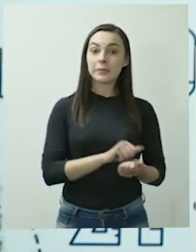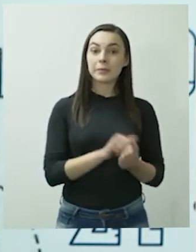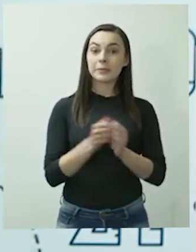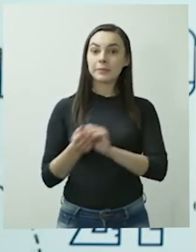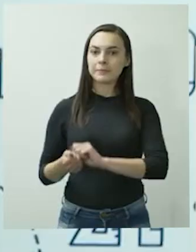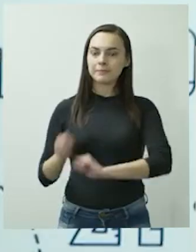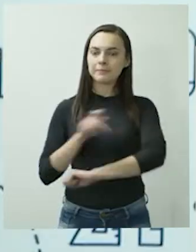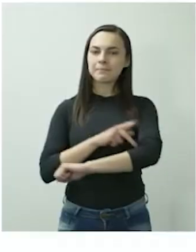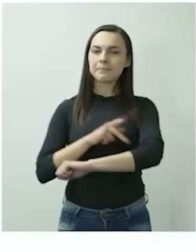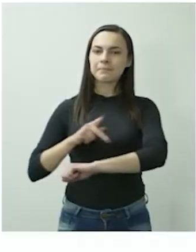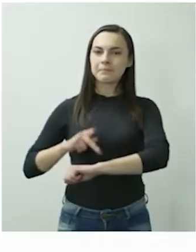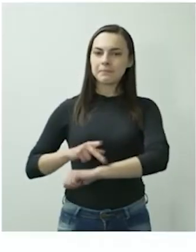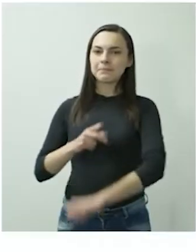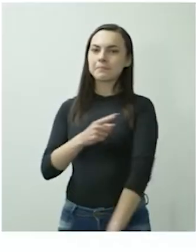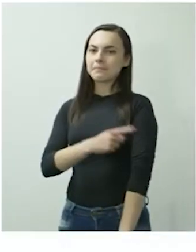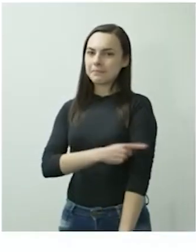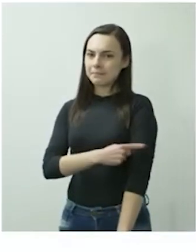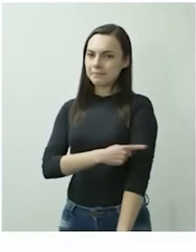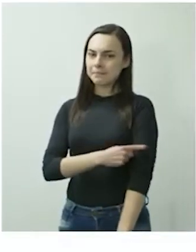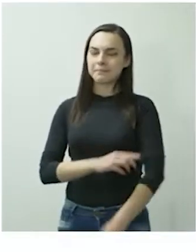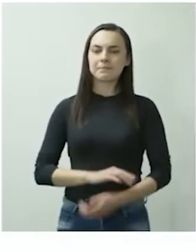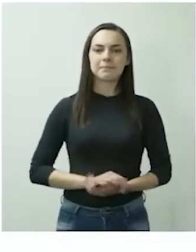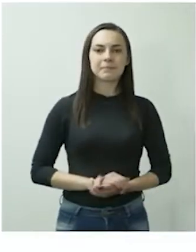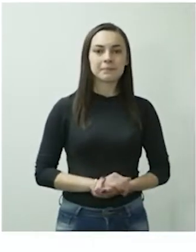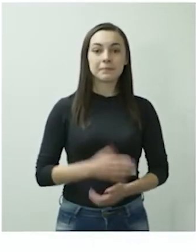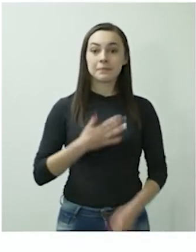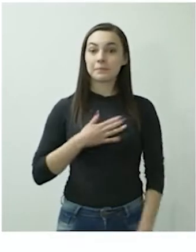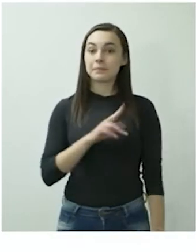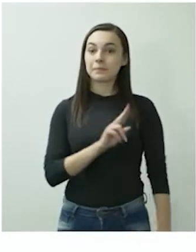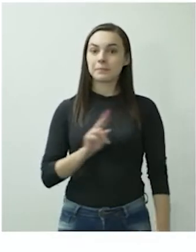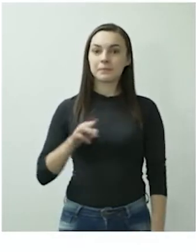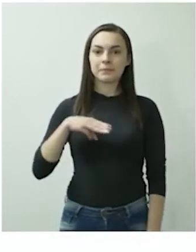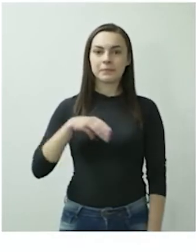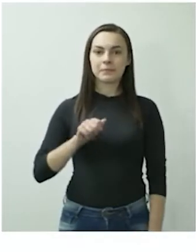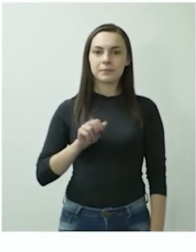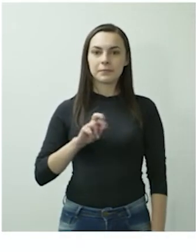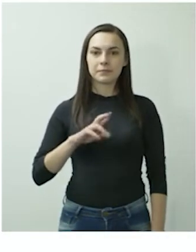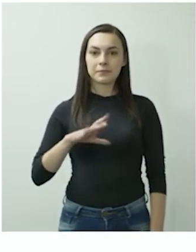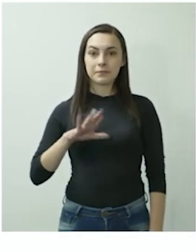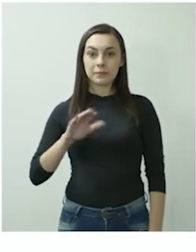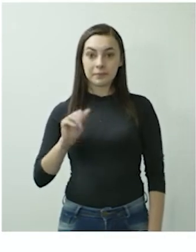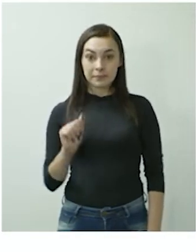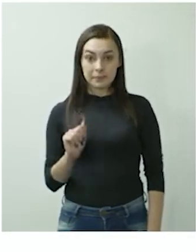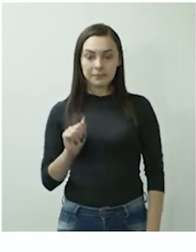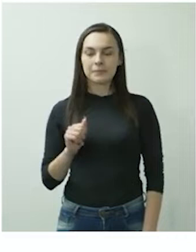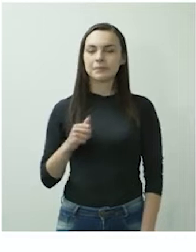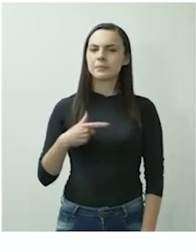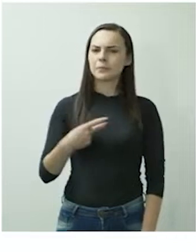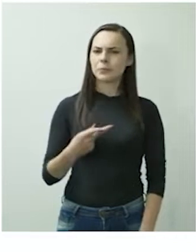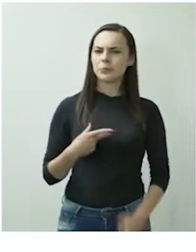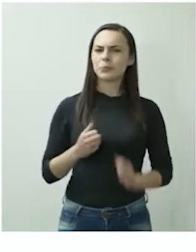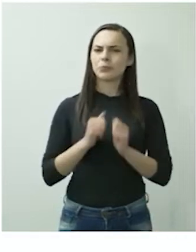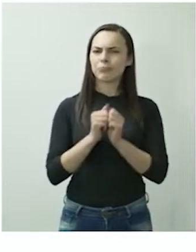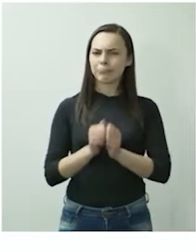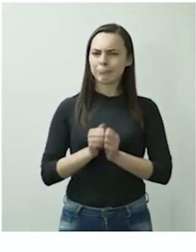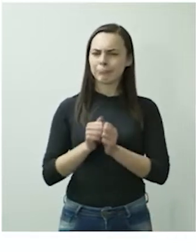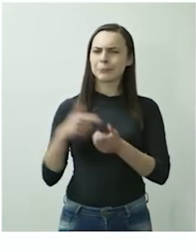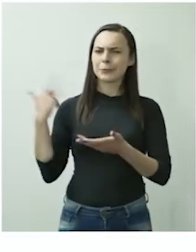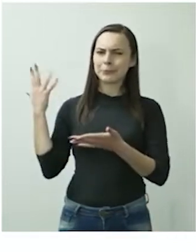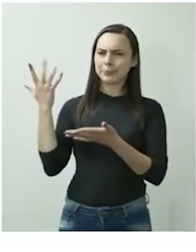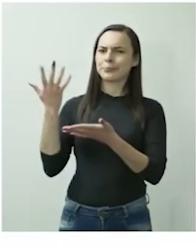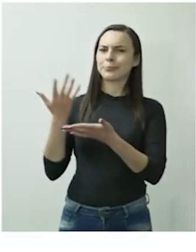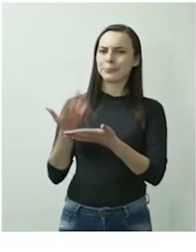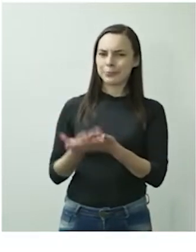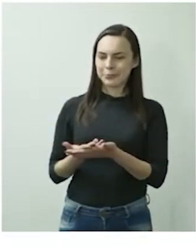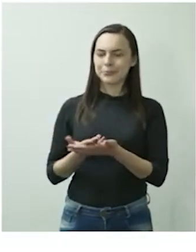adequação pedagógica do primeiro ano. Eu sou a professora Márcia, já estamos juntos aí há um bom tempo, não é